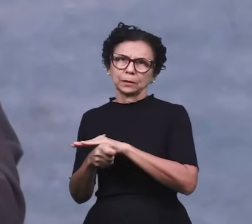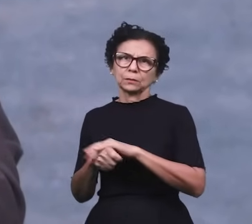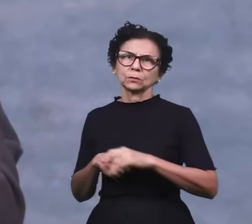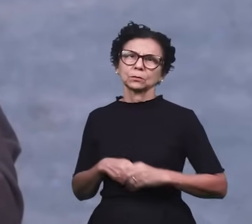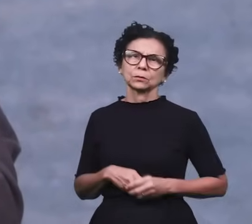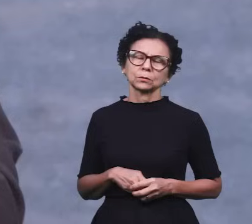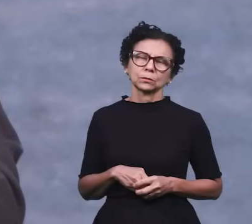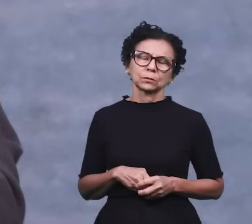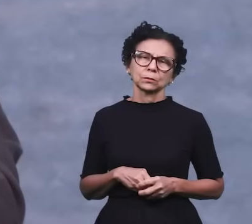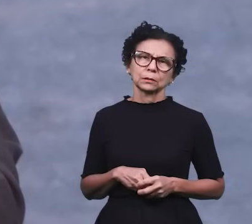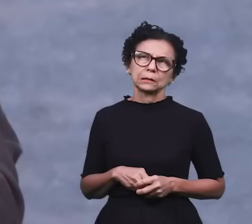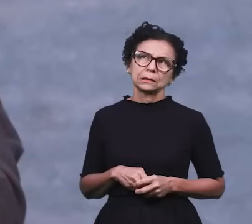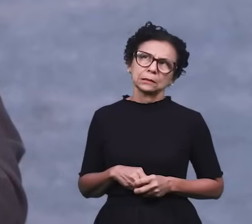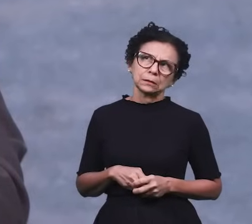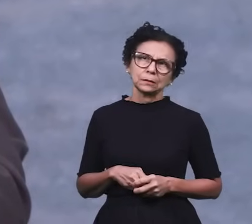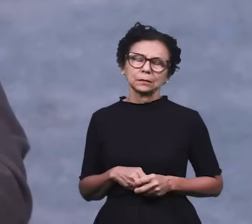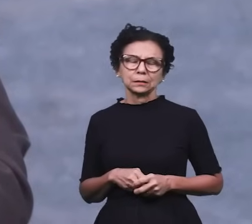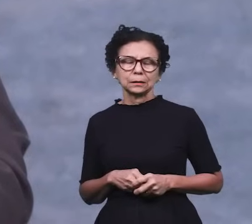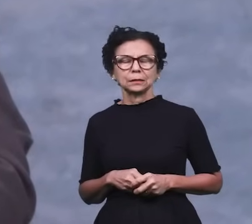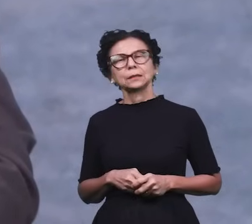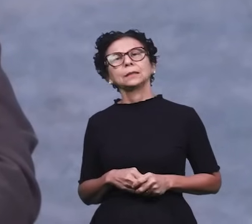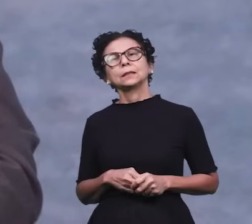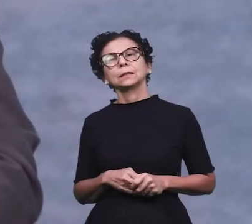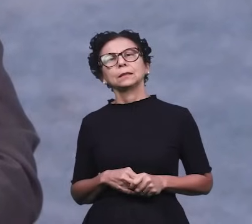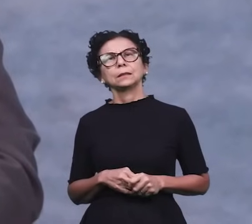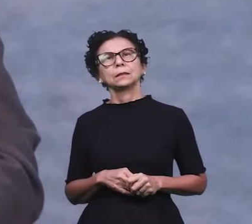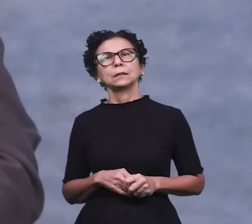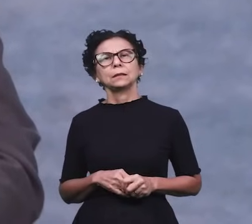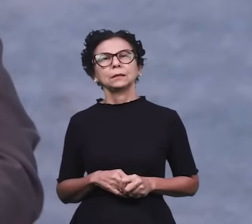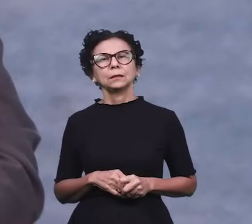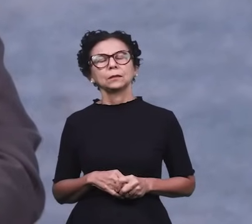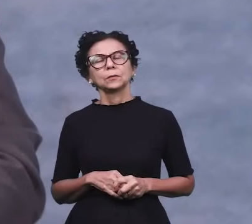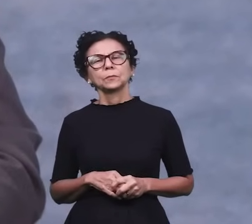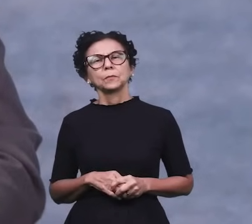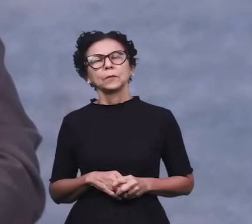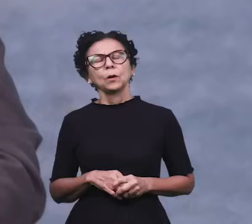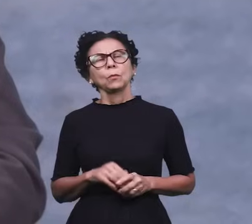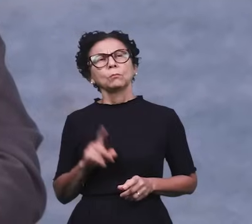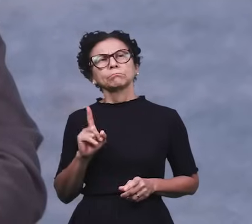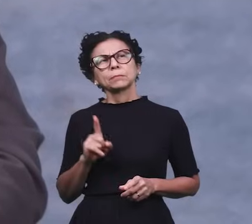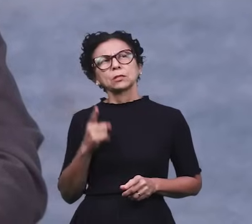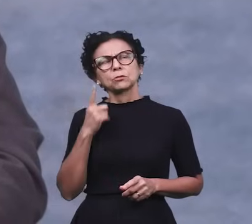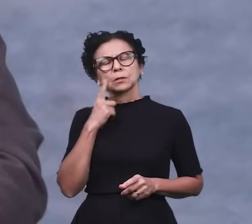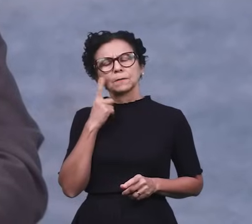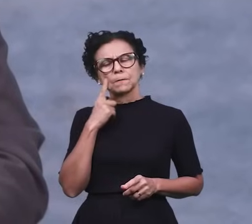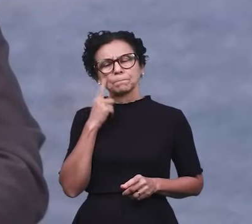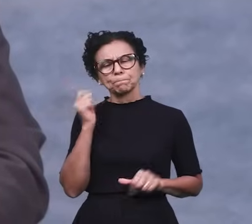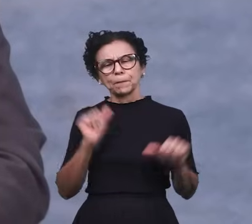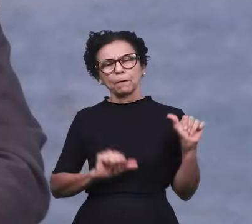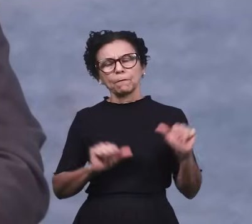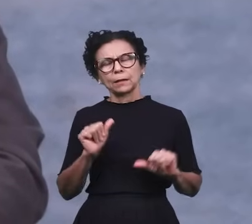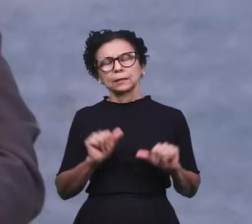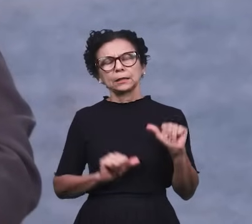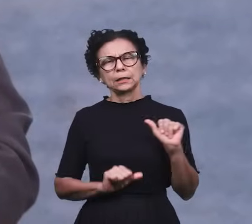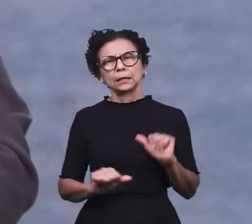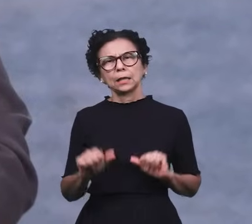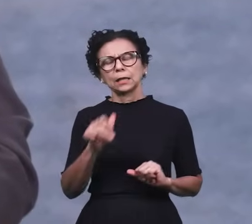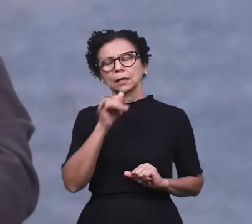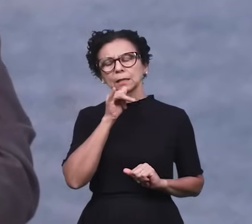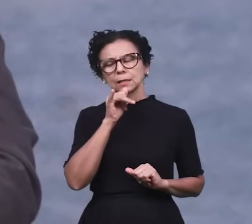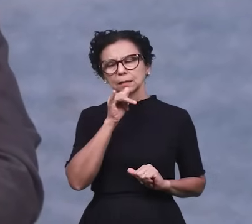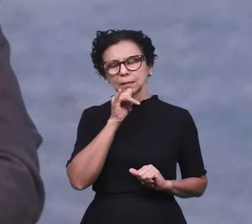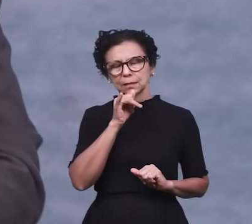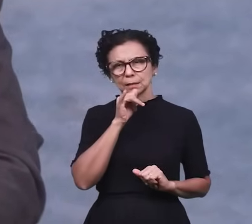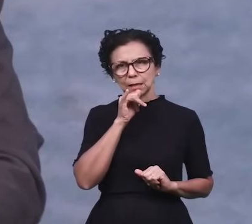ao mesmo tempo, que cuidados, que elementos devem ser levados em consideração quando, por exemplo,